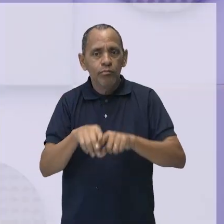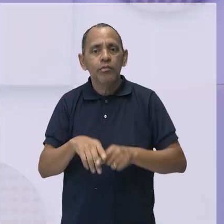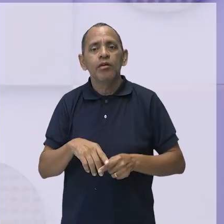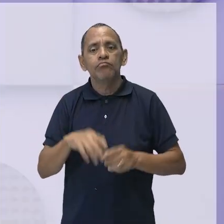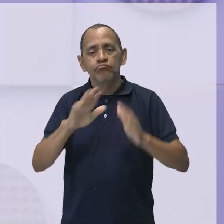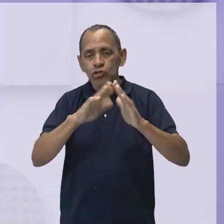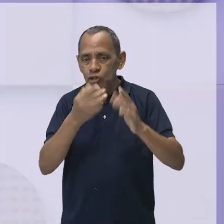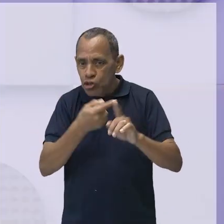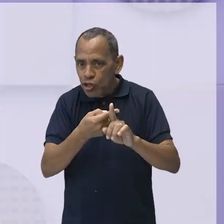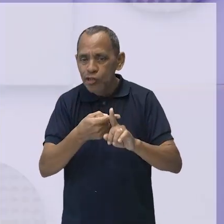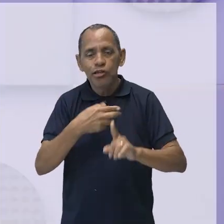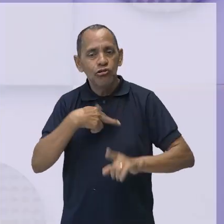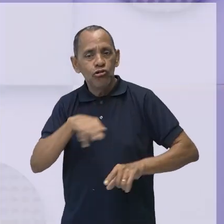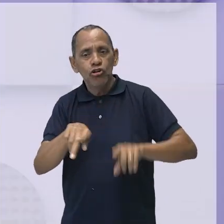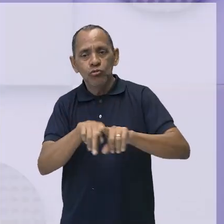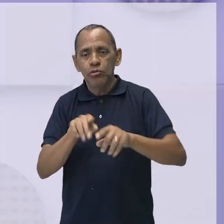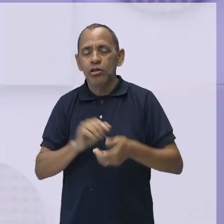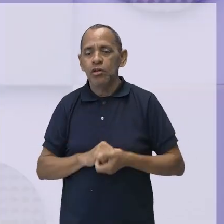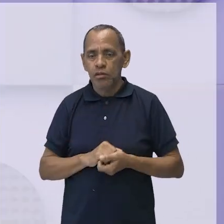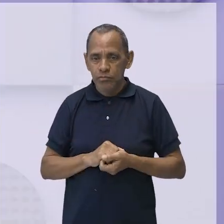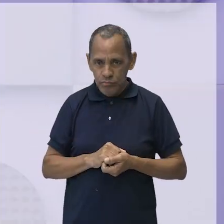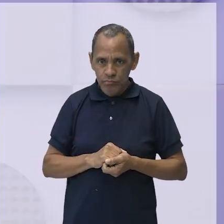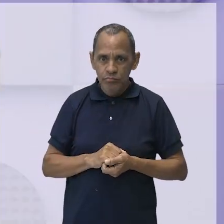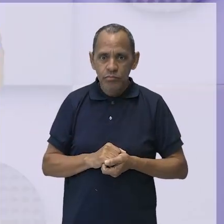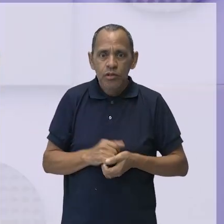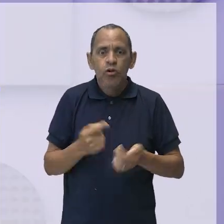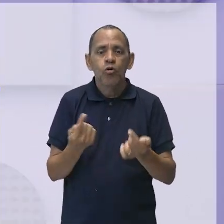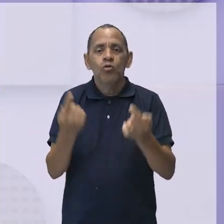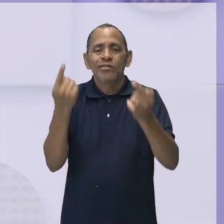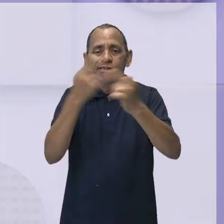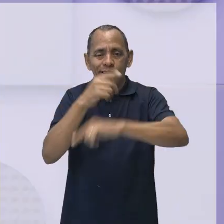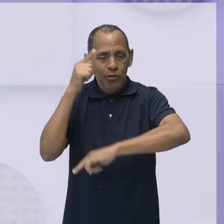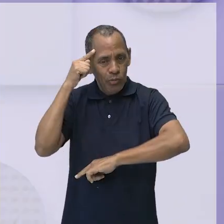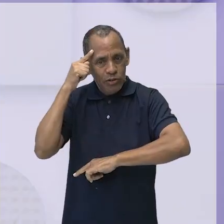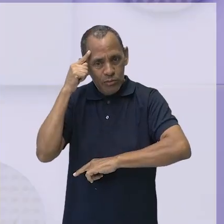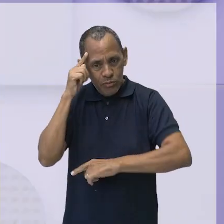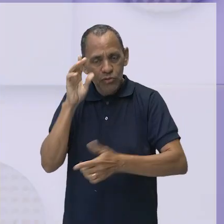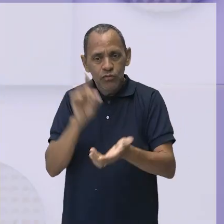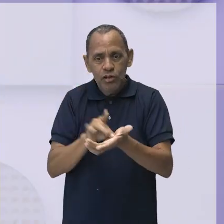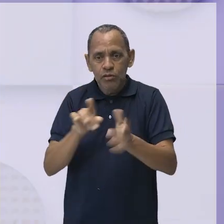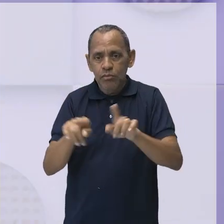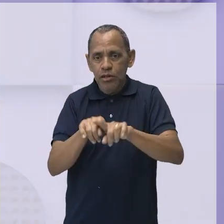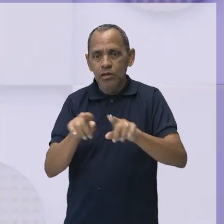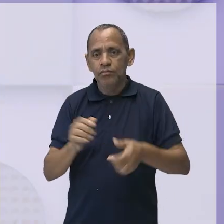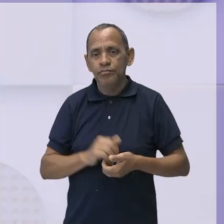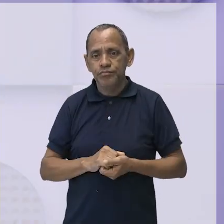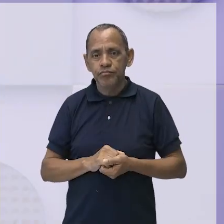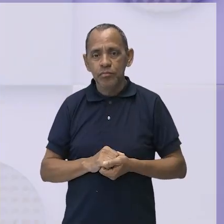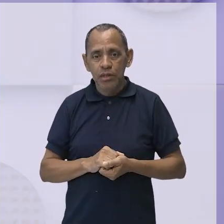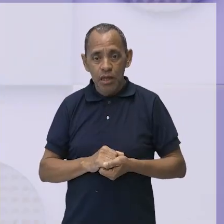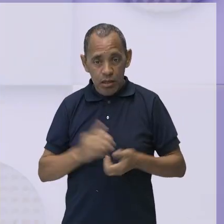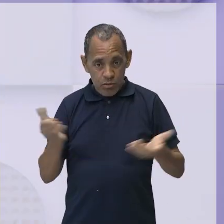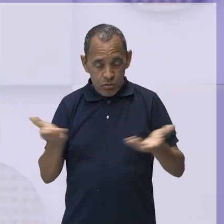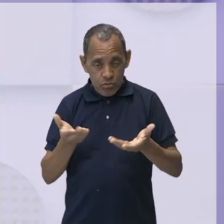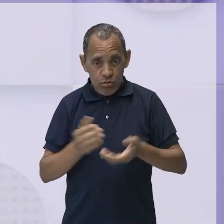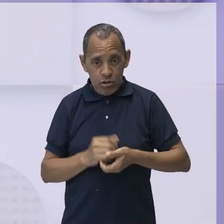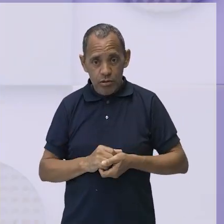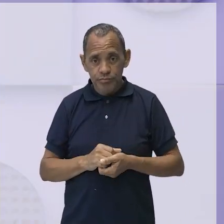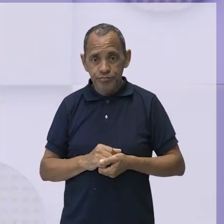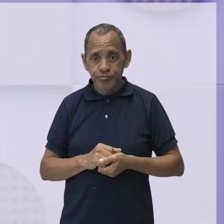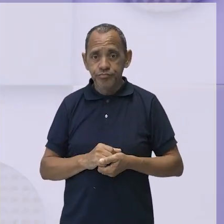religiões, e às vezes é muito desumano, né? Mas eu quero agora, nesse momento, nós passarmos de uma maneira